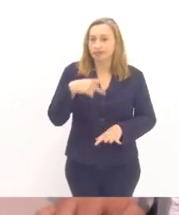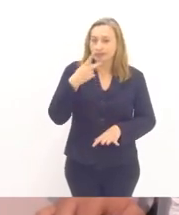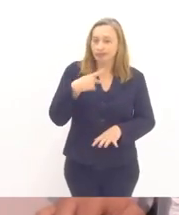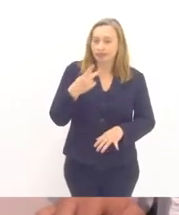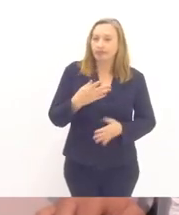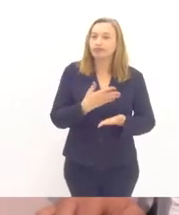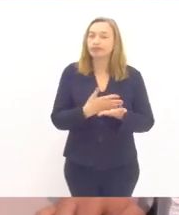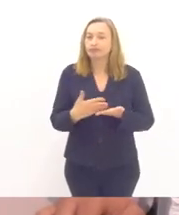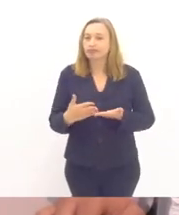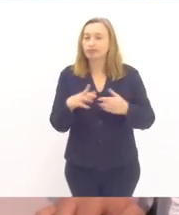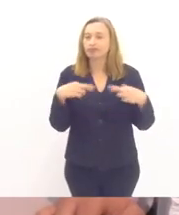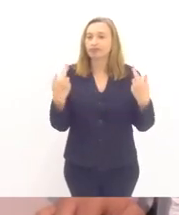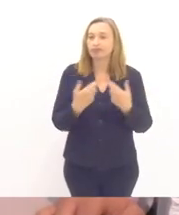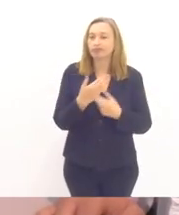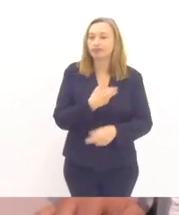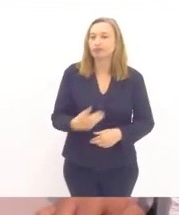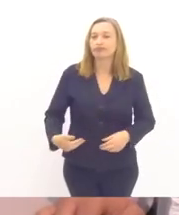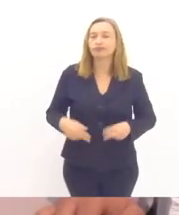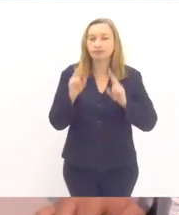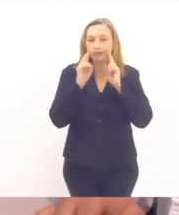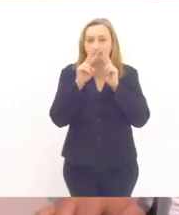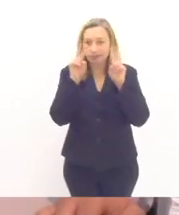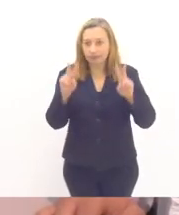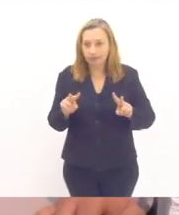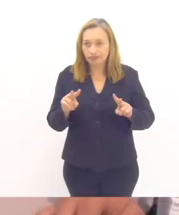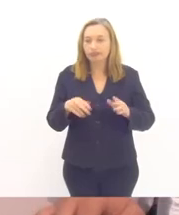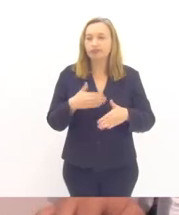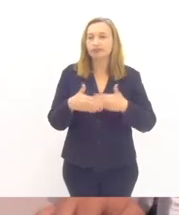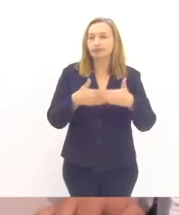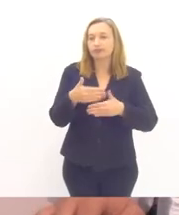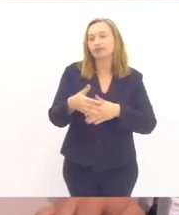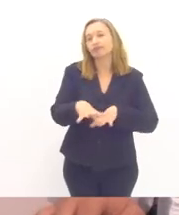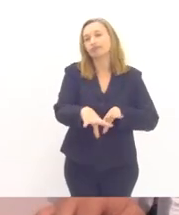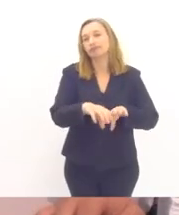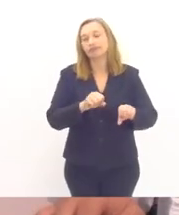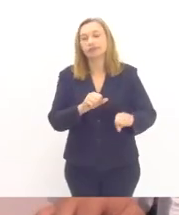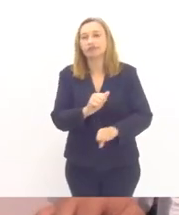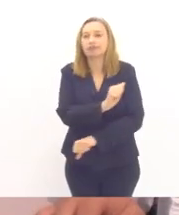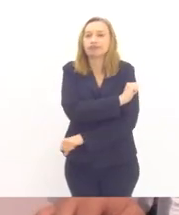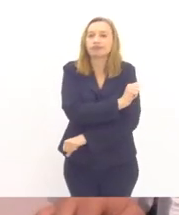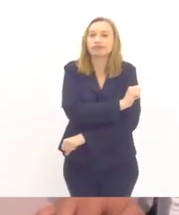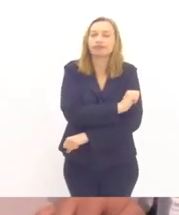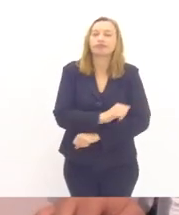início da audiência pública, que, na nossa visão, empobrece o processo de formação dos nossos estudantes,